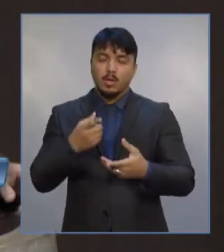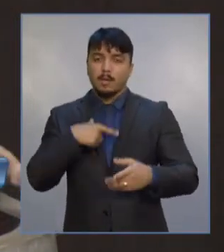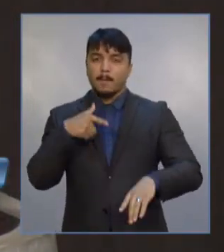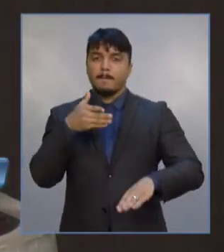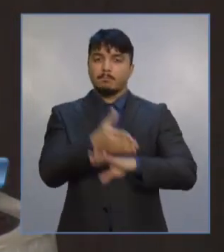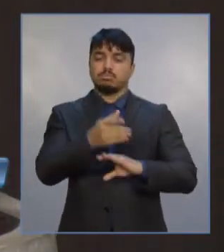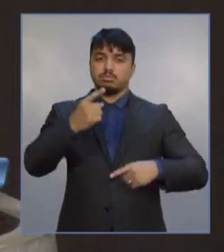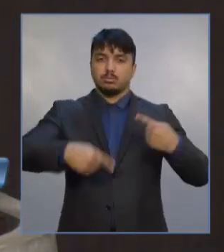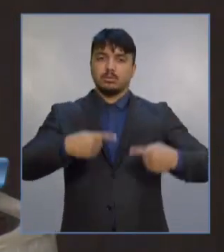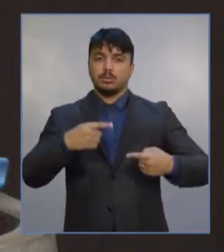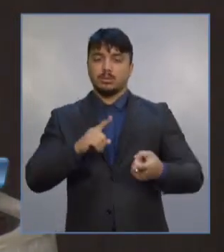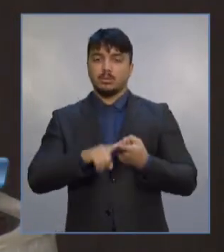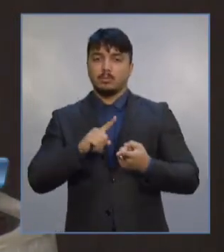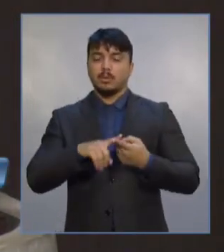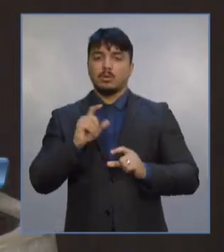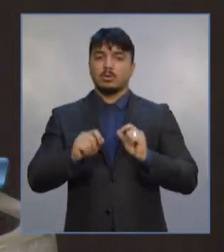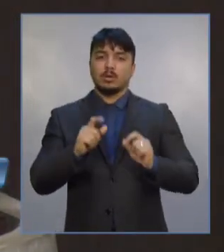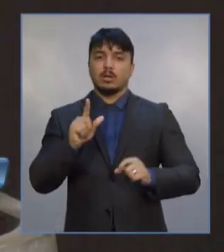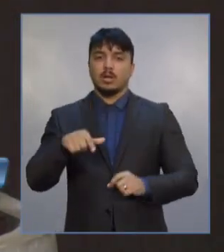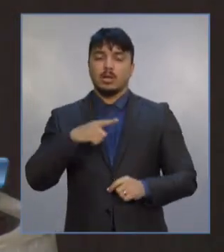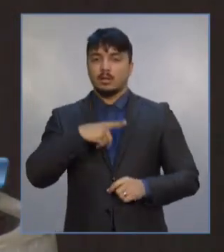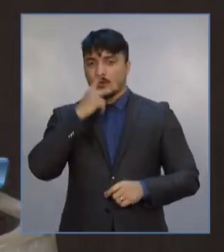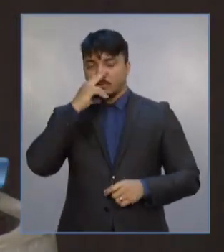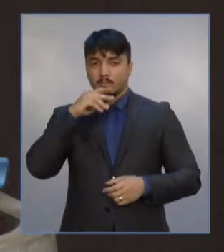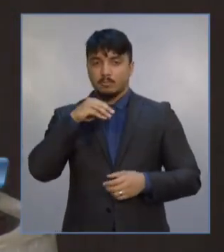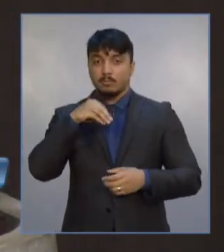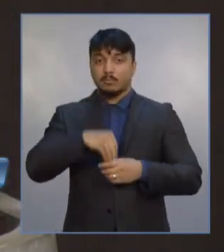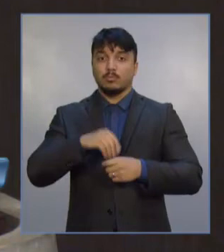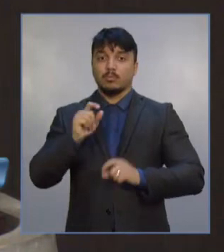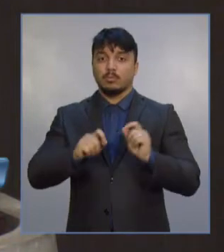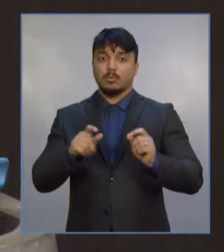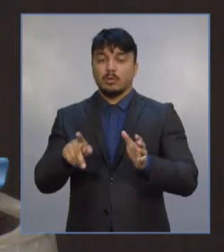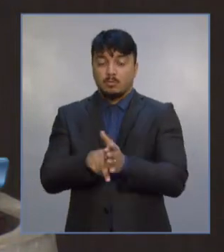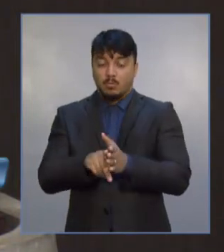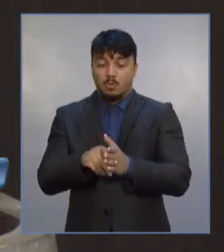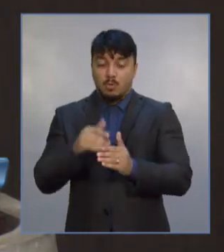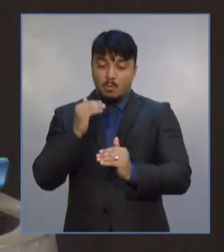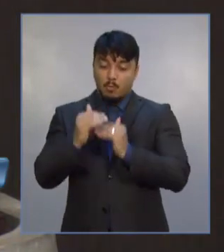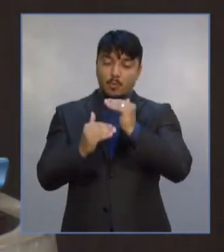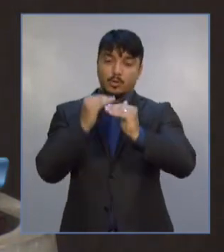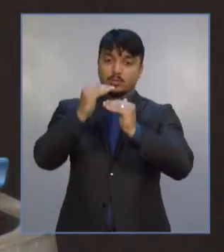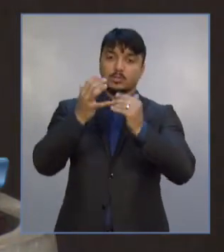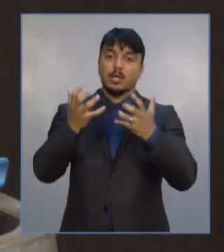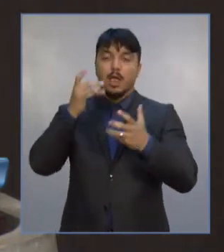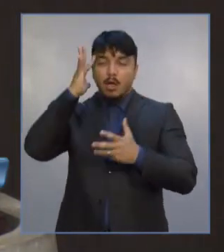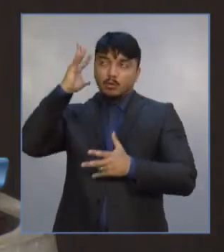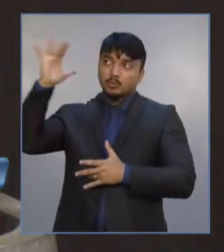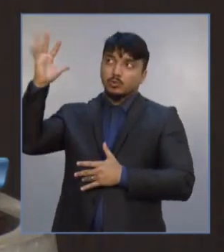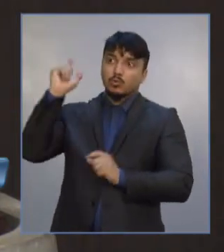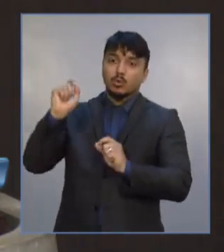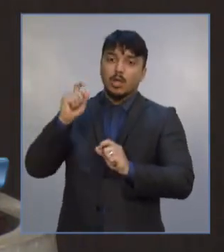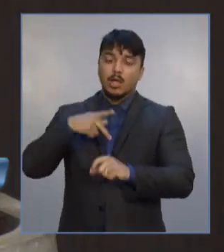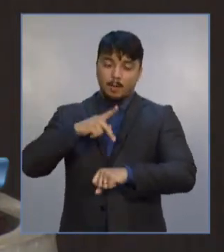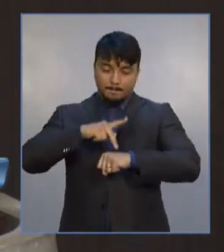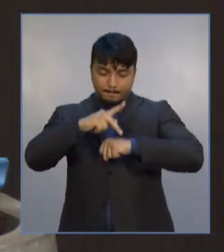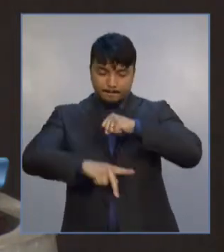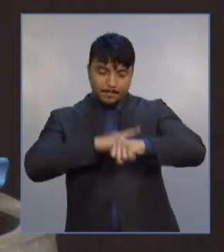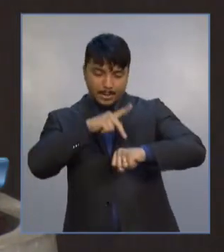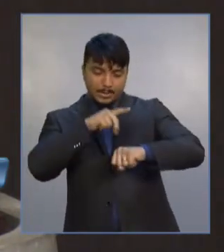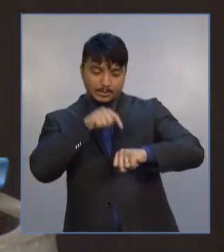desaparecidos políticos que estavam naquele momento no polo progressista da sociedade, almejando um